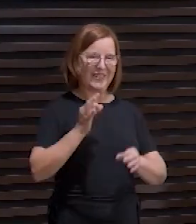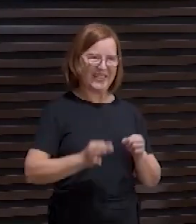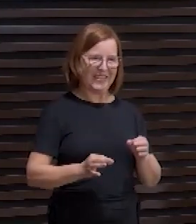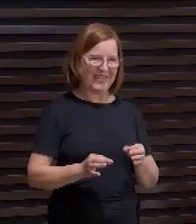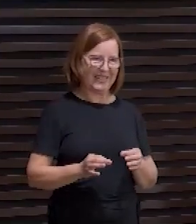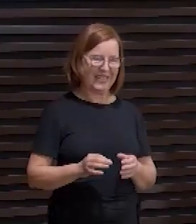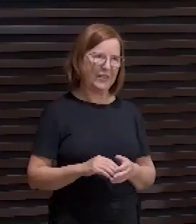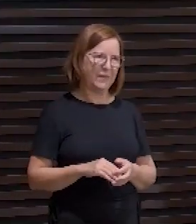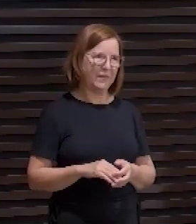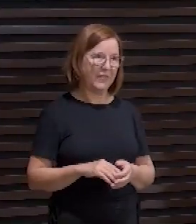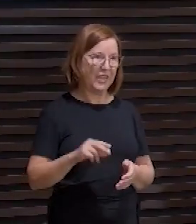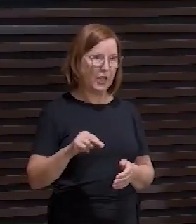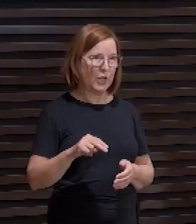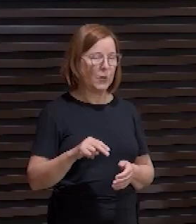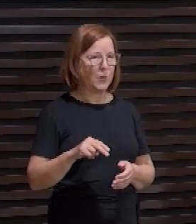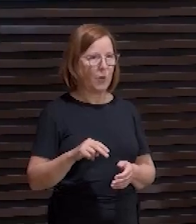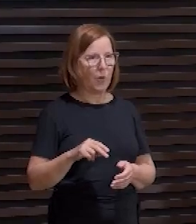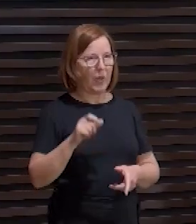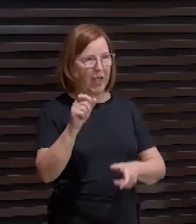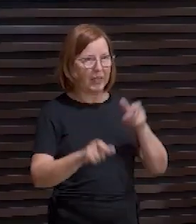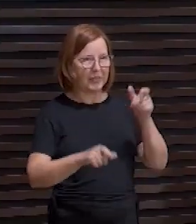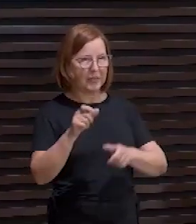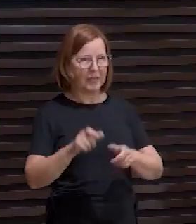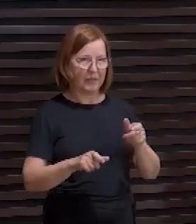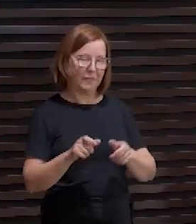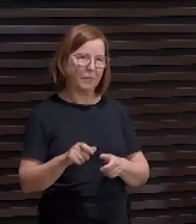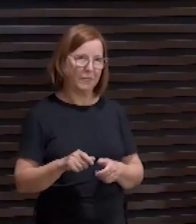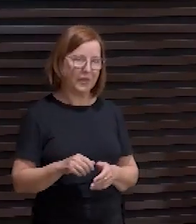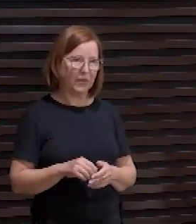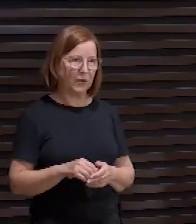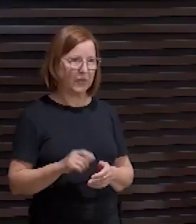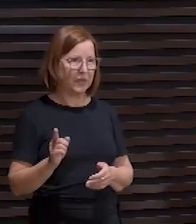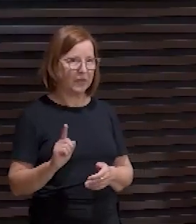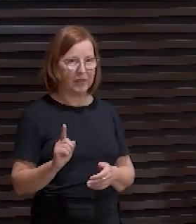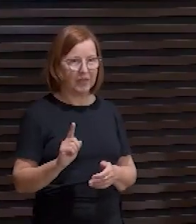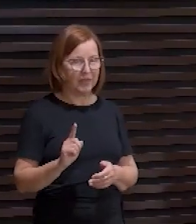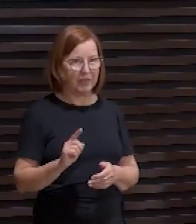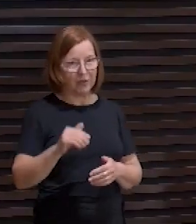assim como aqueles que não receberem serão jogados no lago de fogo,